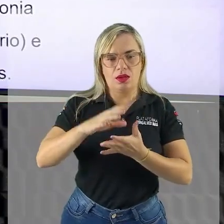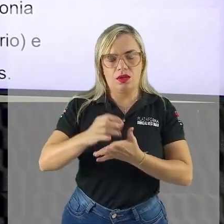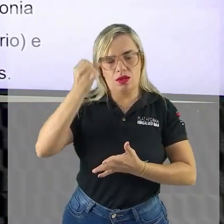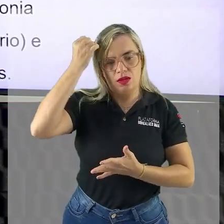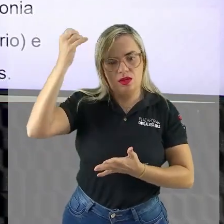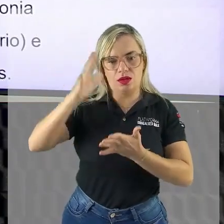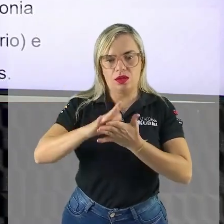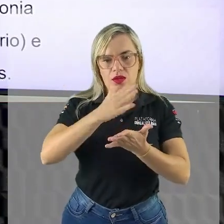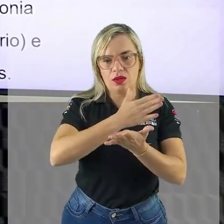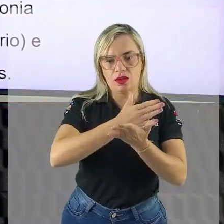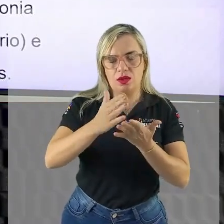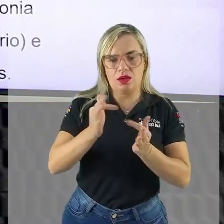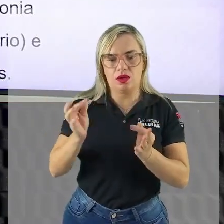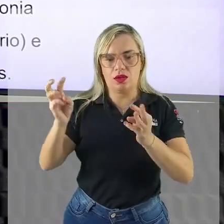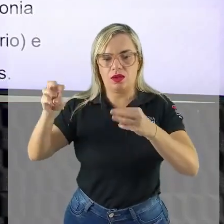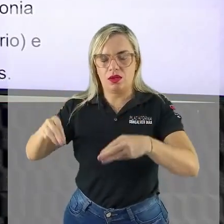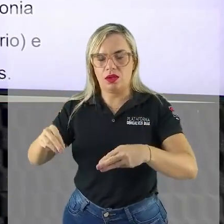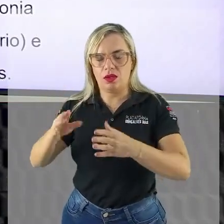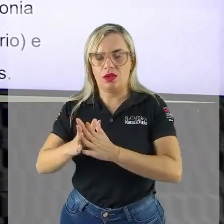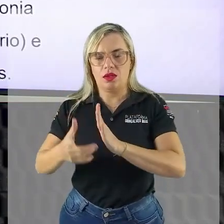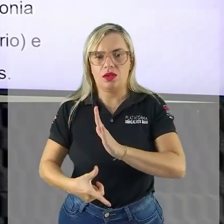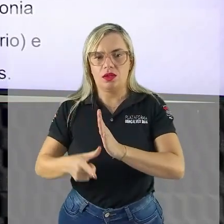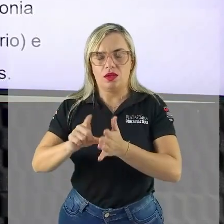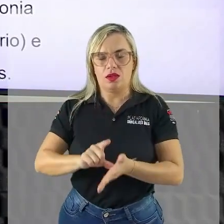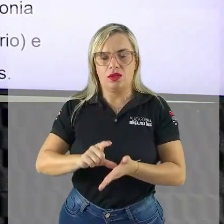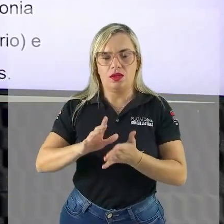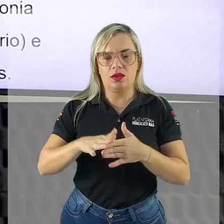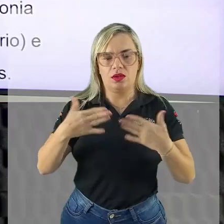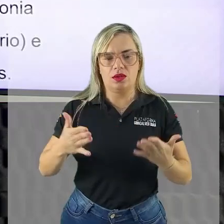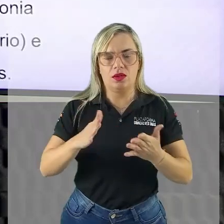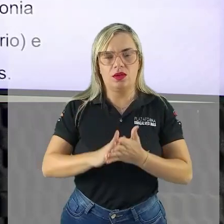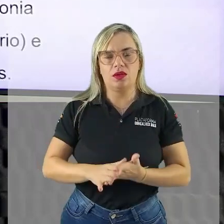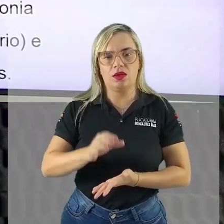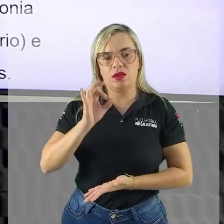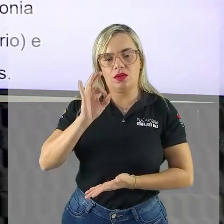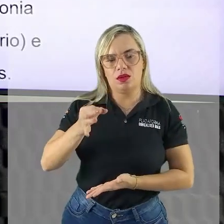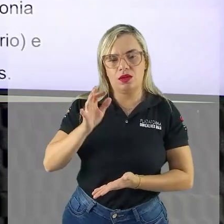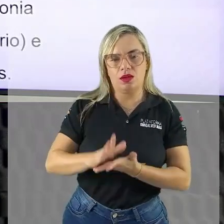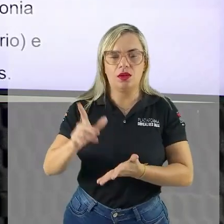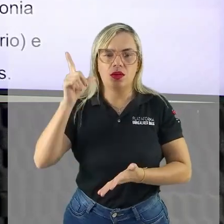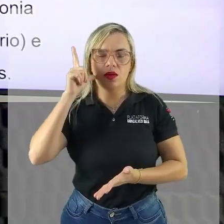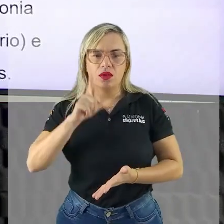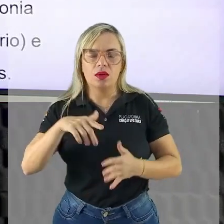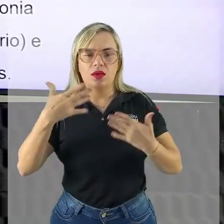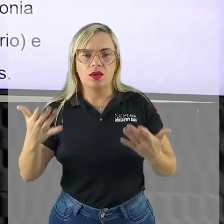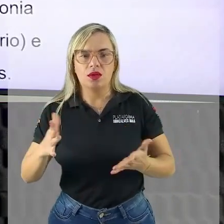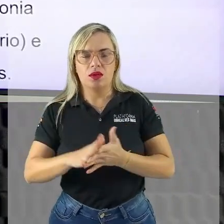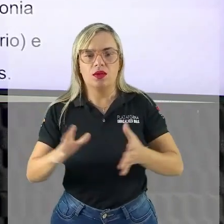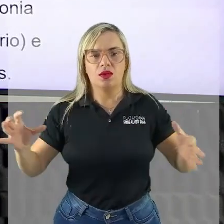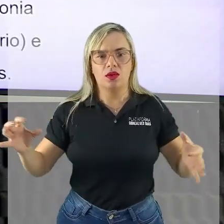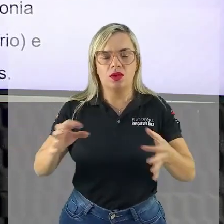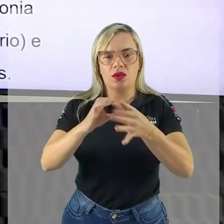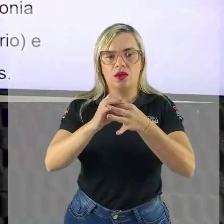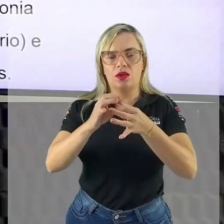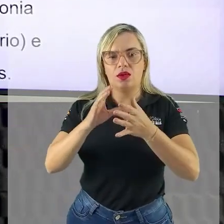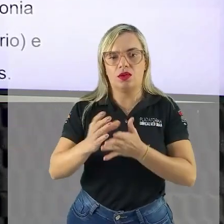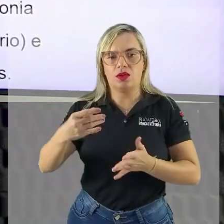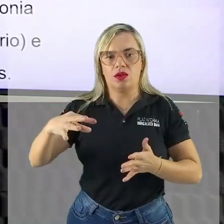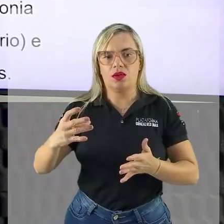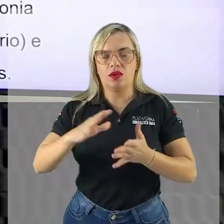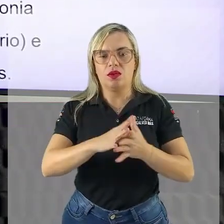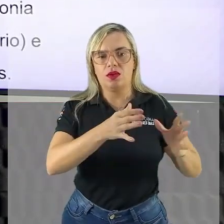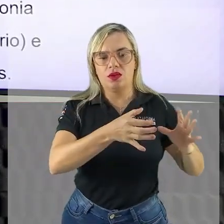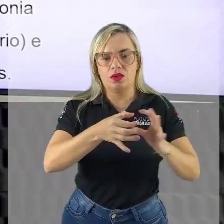uma frase com a ideia final da frase anterior. E isso a gente consegue por meio dos conectivos coesivos,